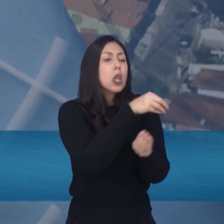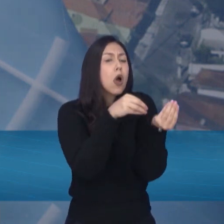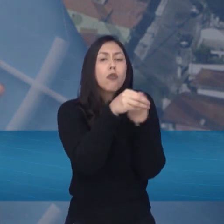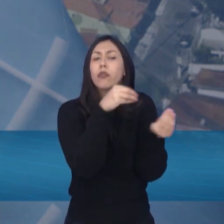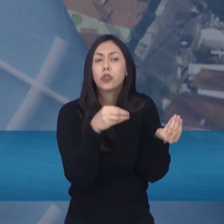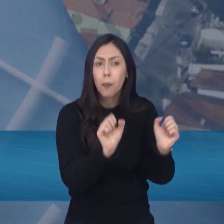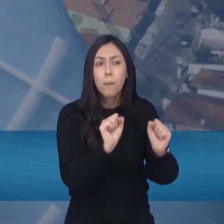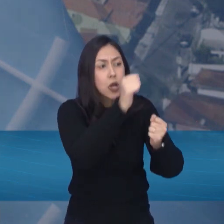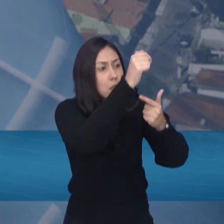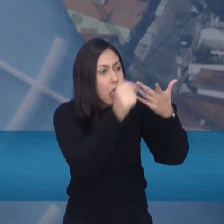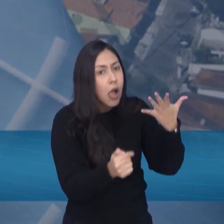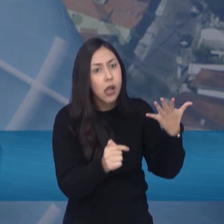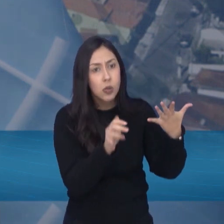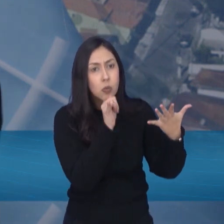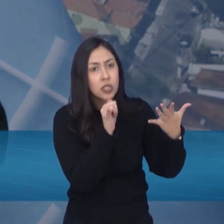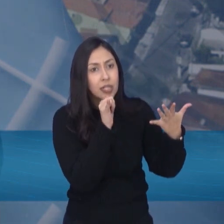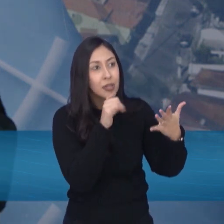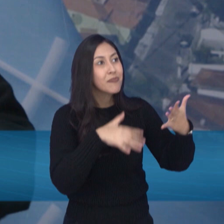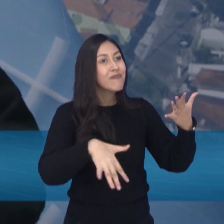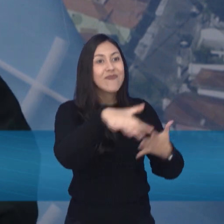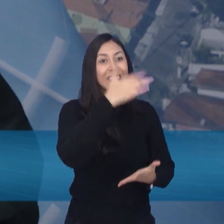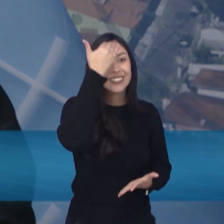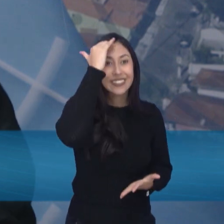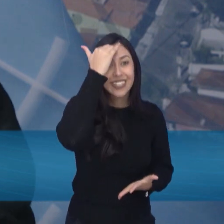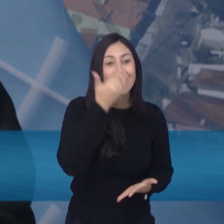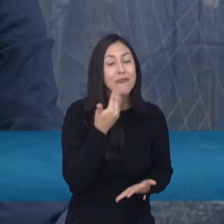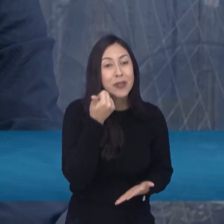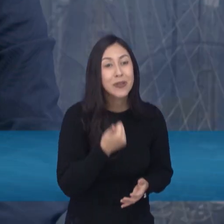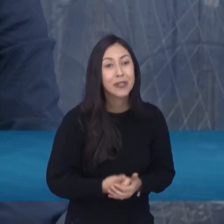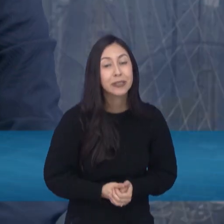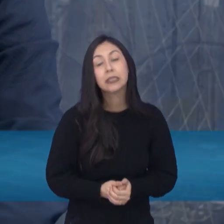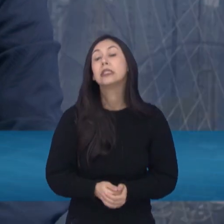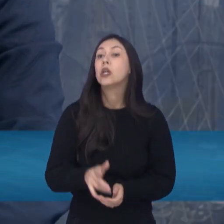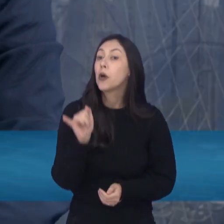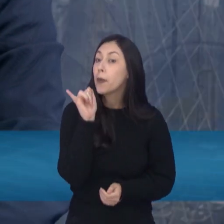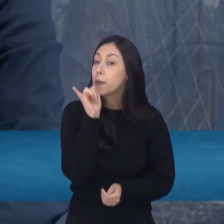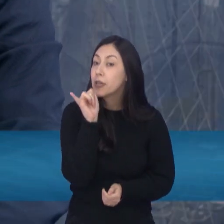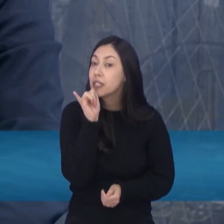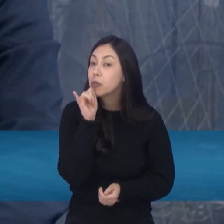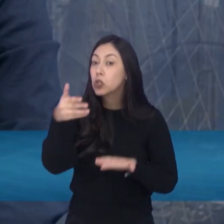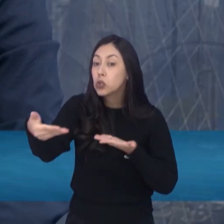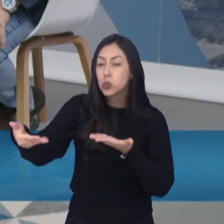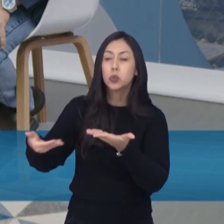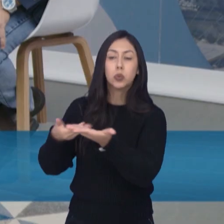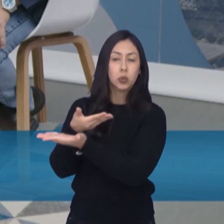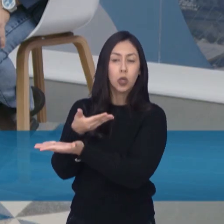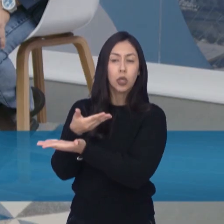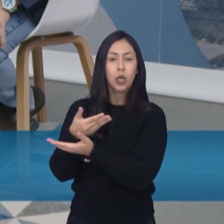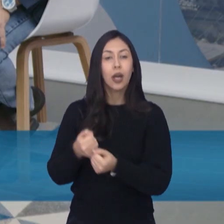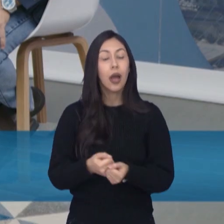gente alguns exemplos para o pessoal de casa conseguir até visualizar um pouquinho mais. Um exemplo de troca, de geração de